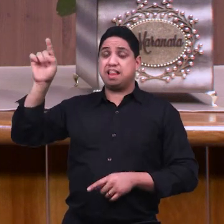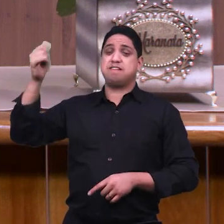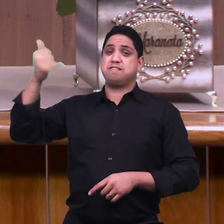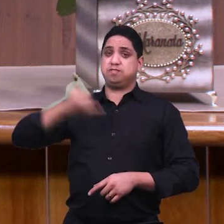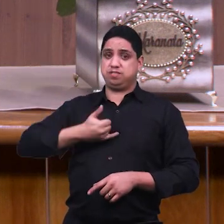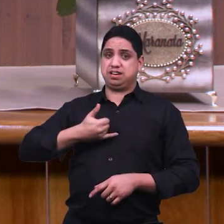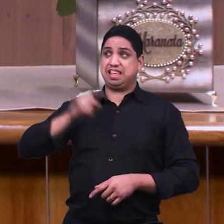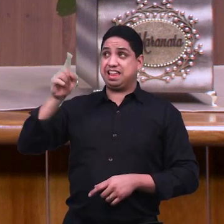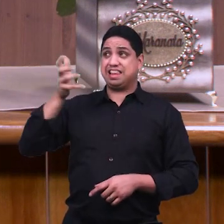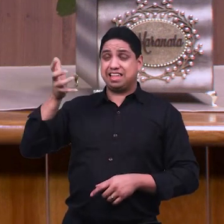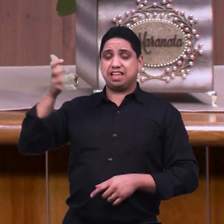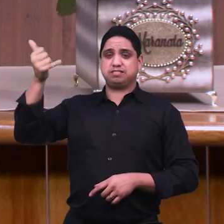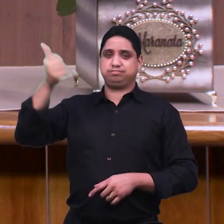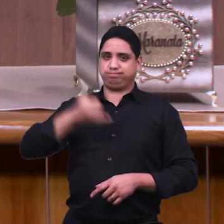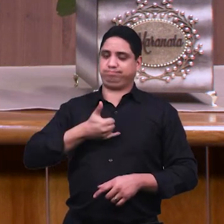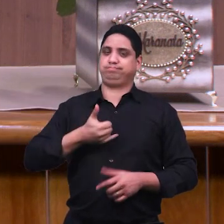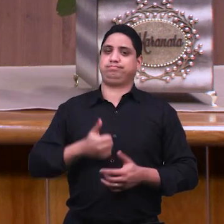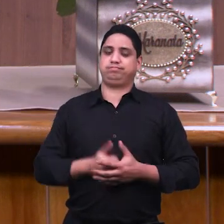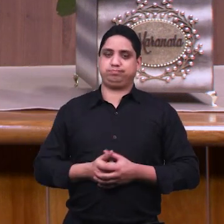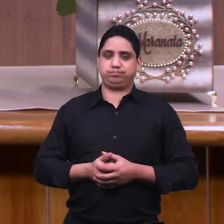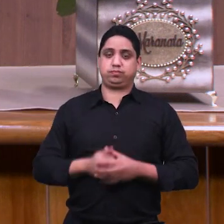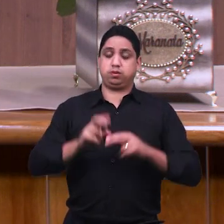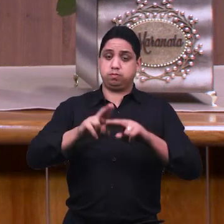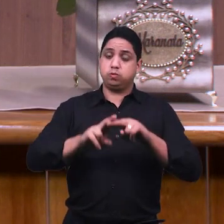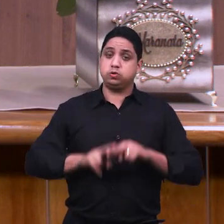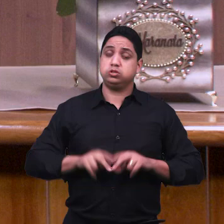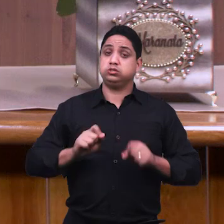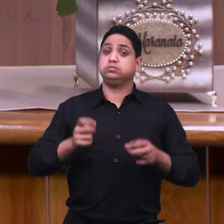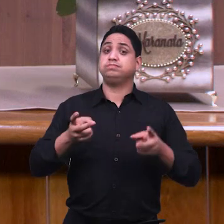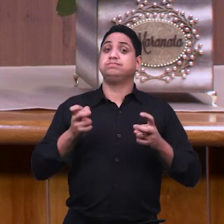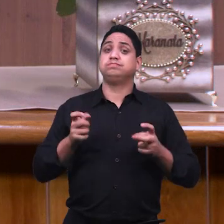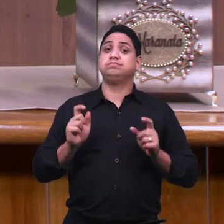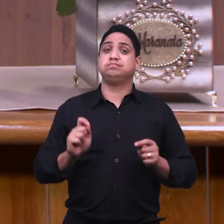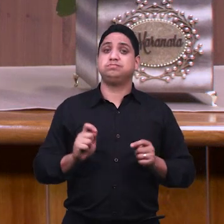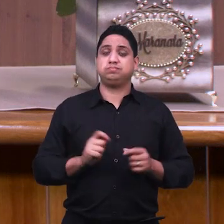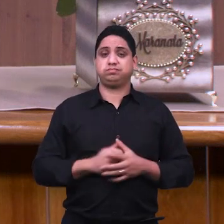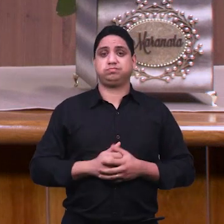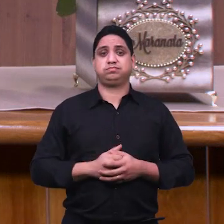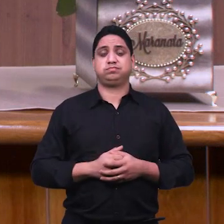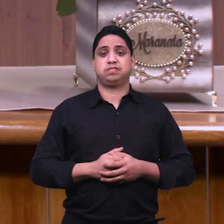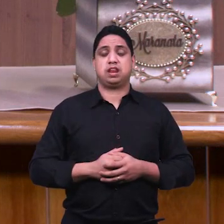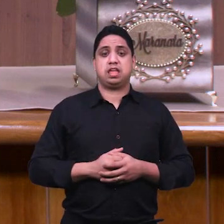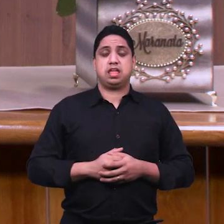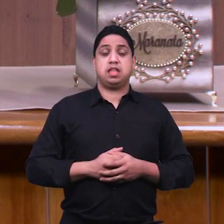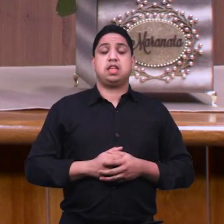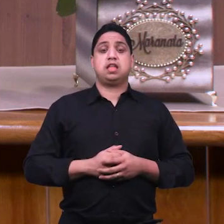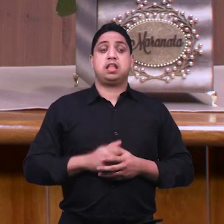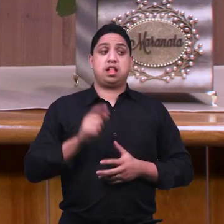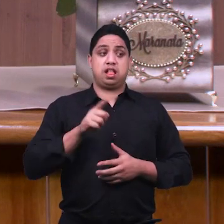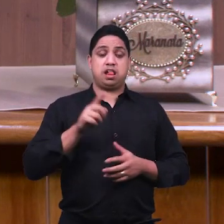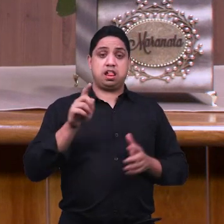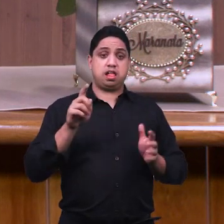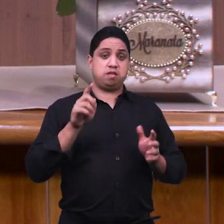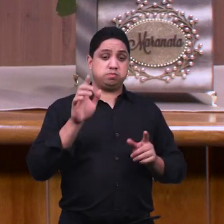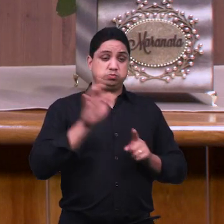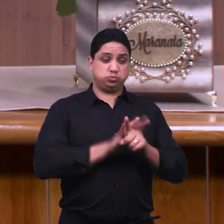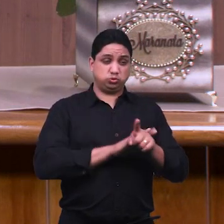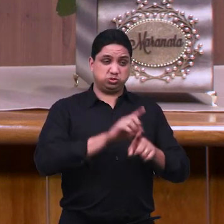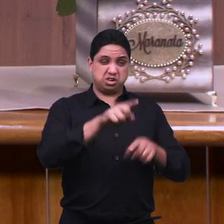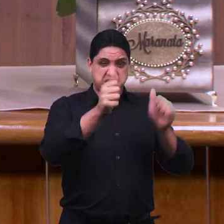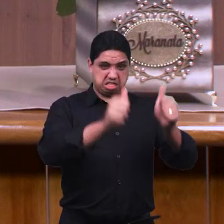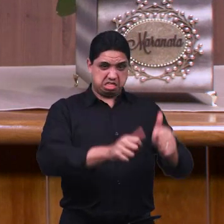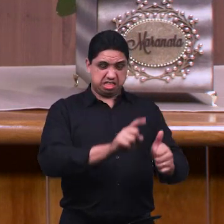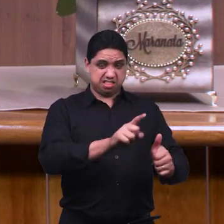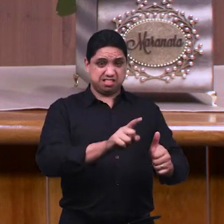Deus que quer falar com você. Então, veja só, ele foi consultar Deus de Ecrom, em 2 Reis 1:3, e